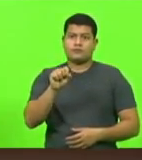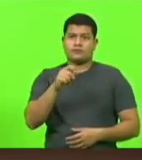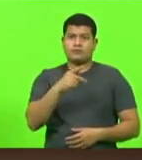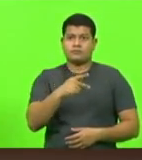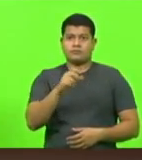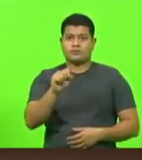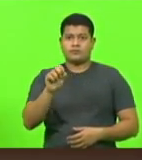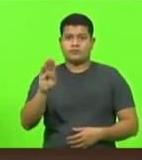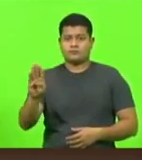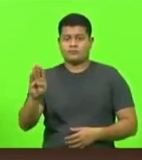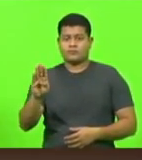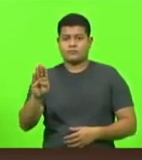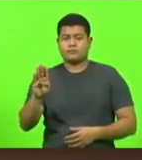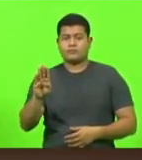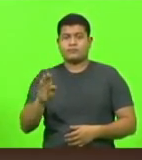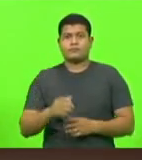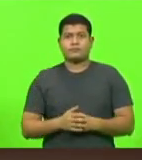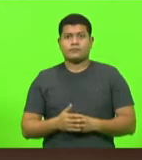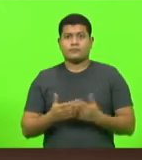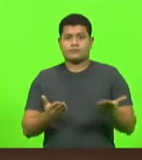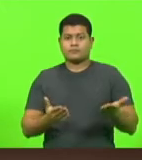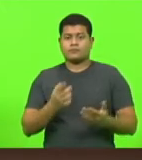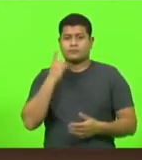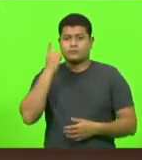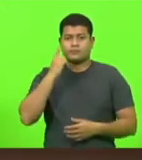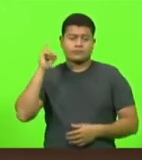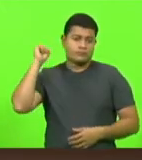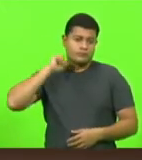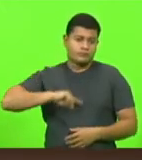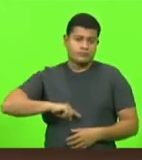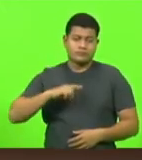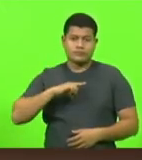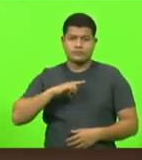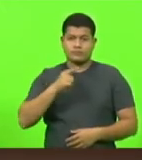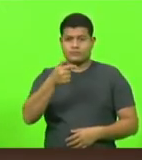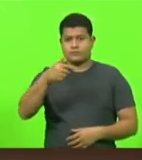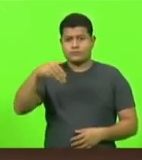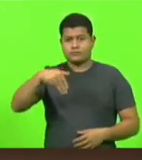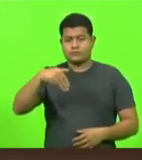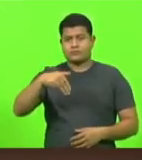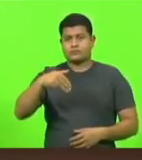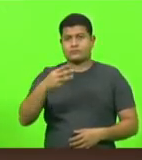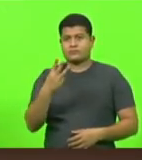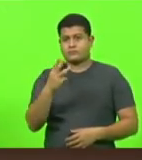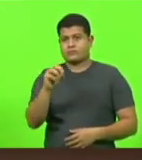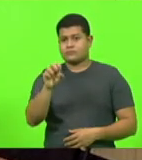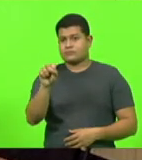PSB, deputado Silvio Trevo, tem um tempo de até 7 minutos e meio para sua fala.